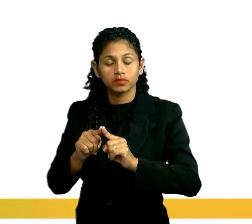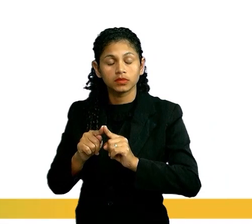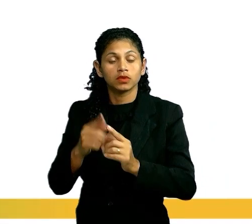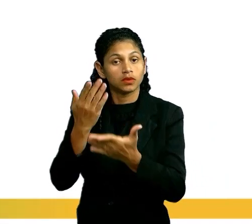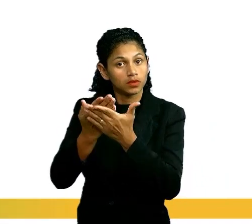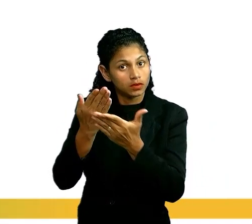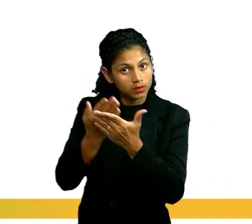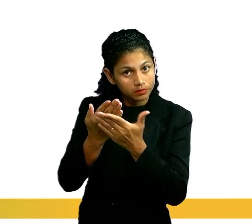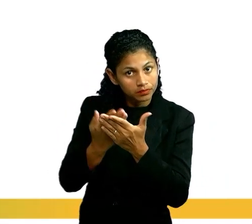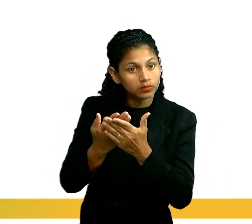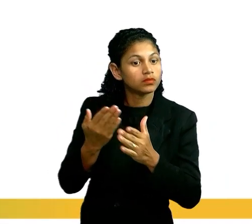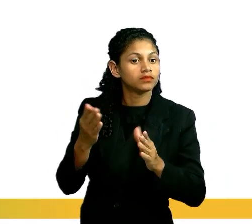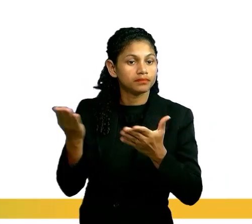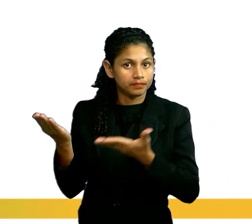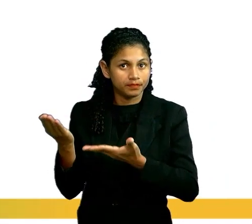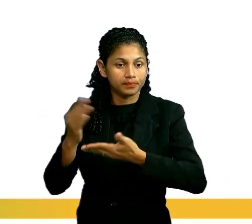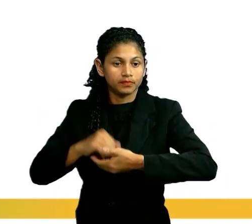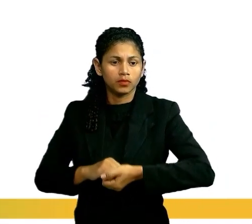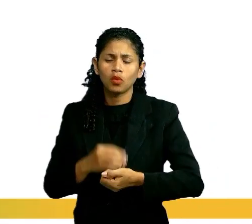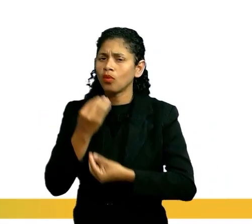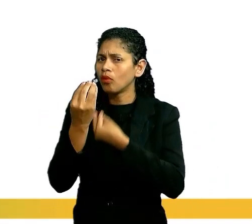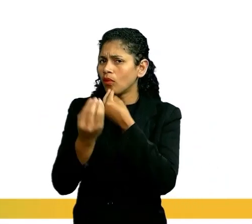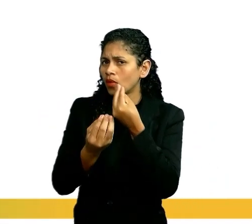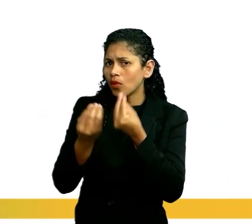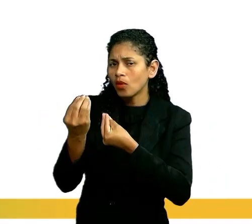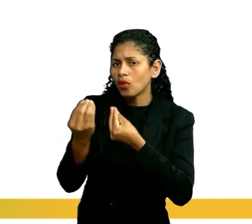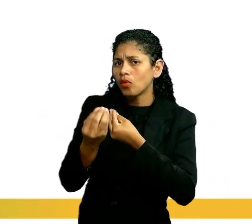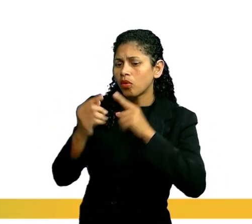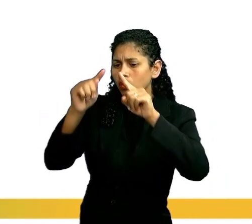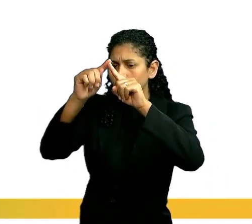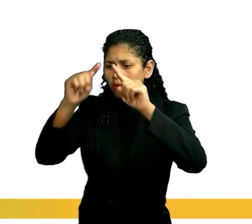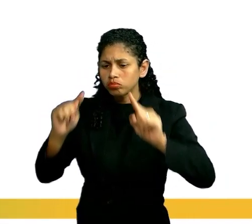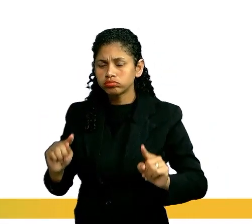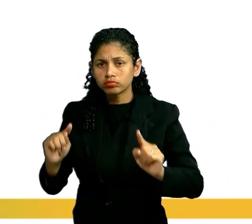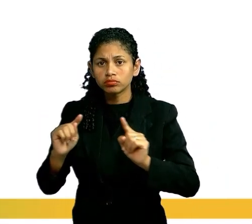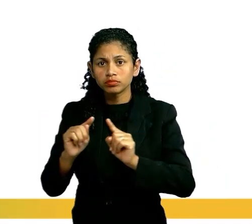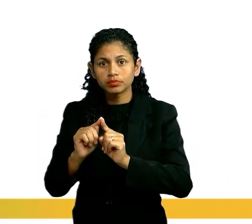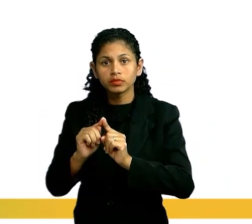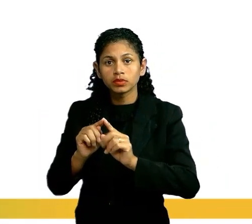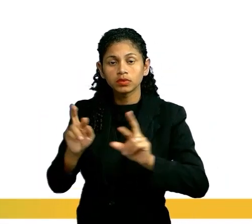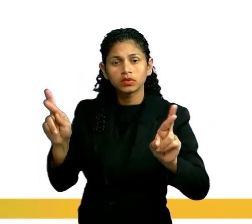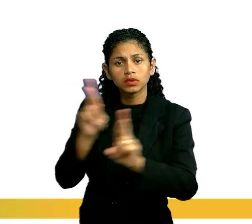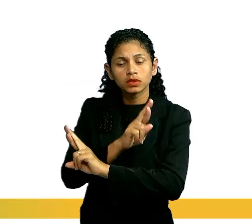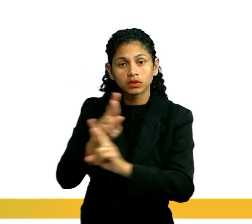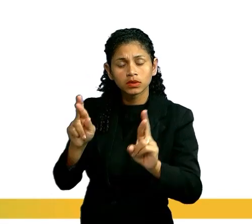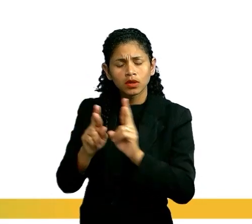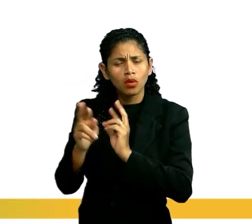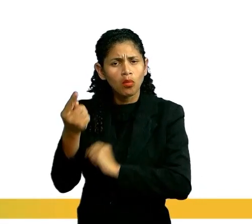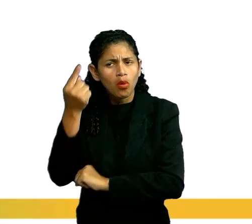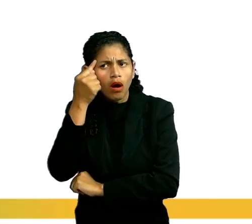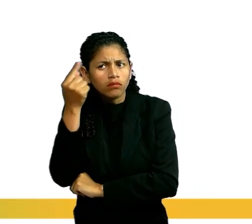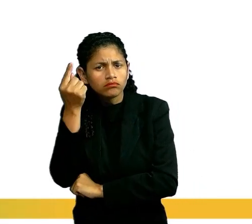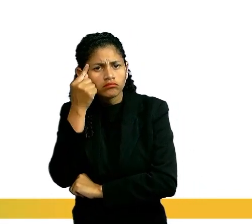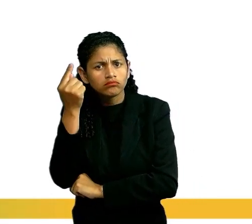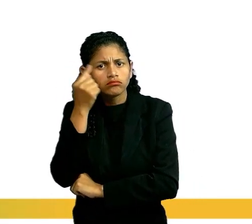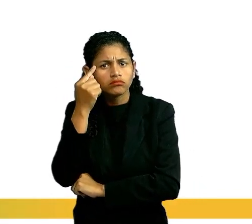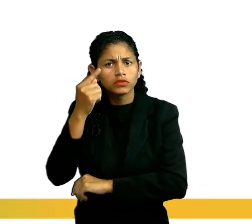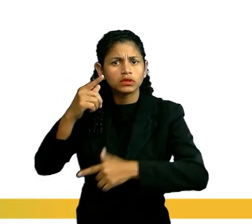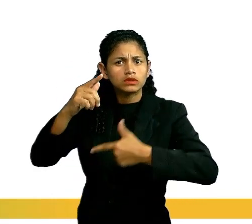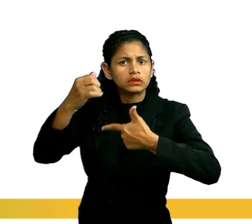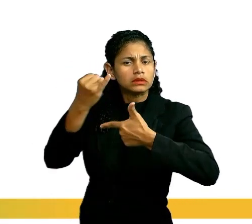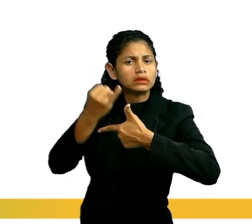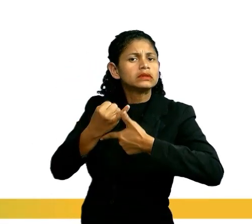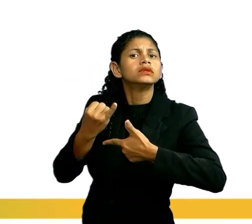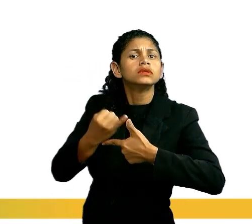disso, tá ok? Como é que esse triângulo vai se relacionar com a ideia da trigonometria, através